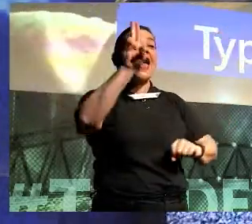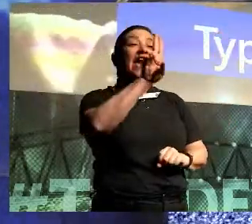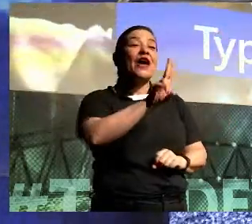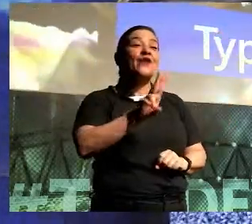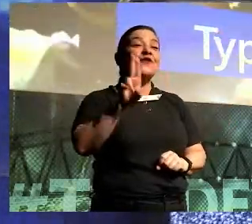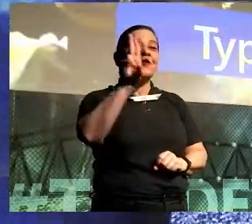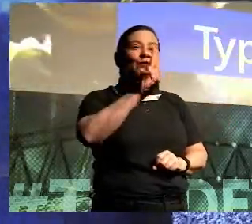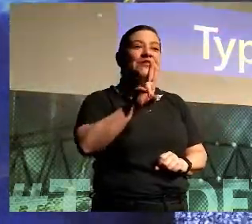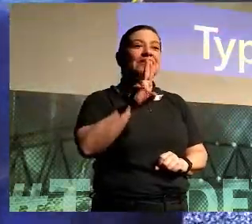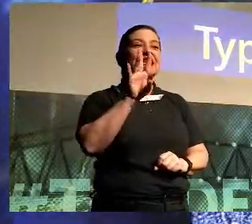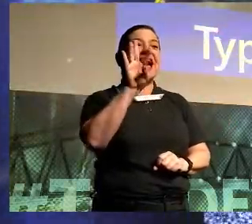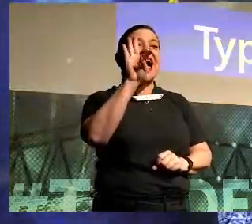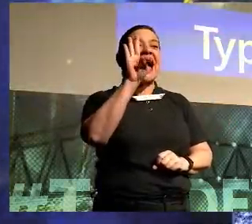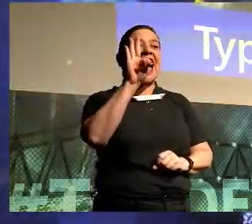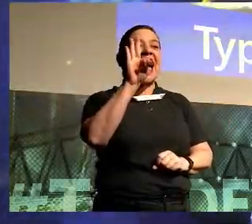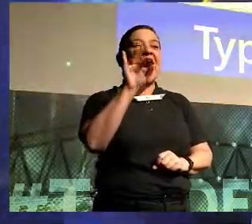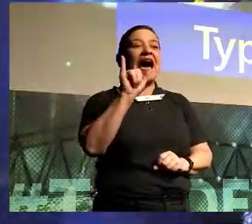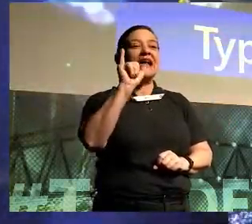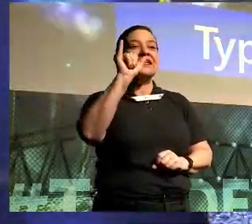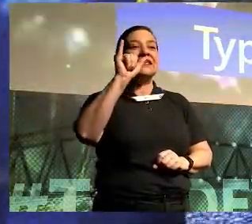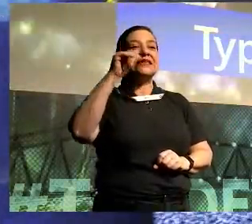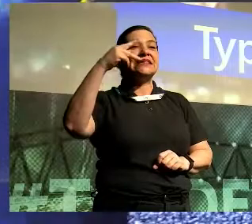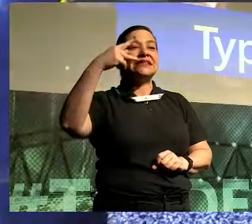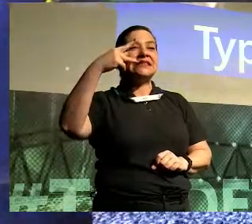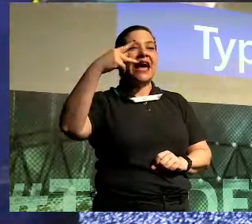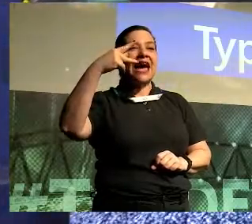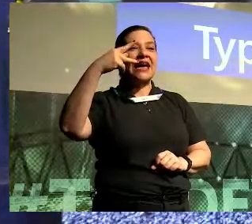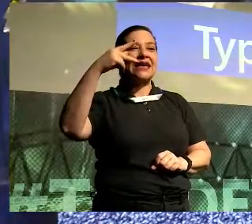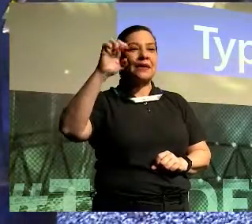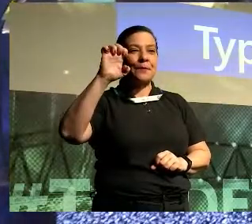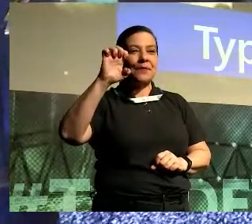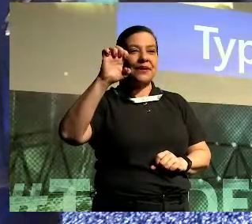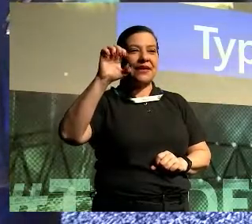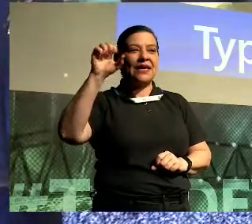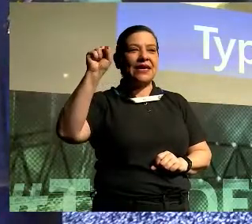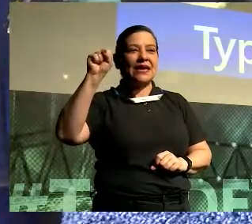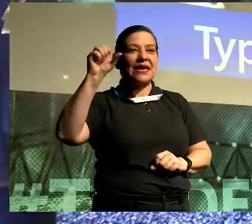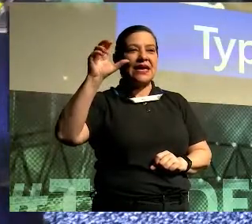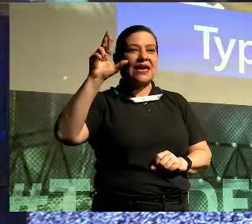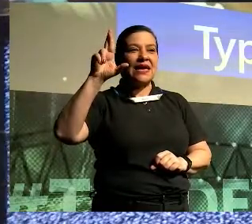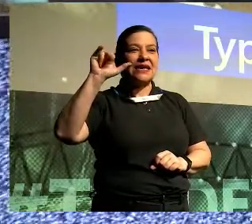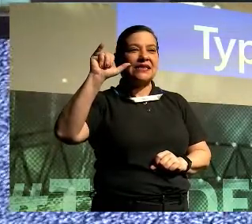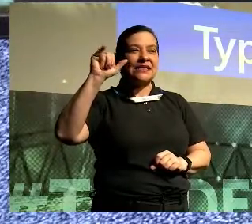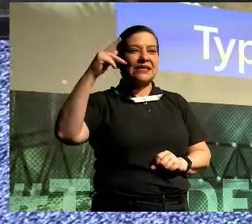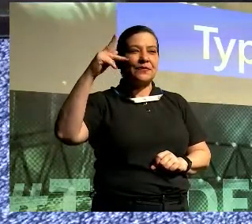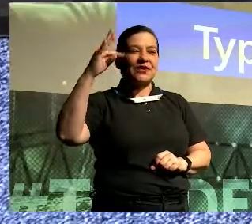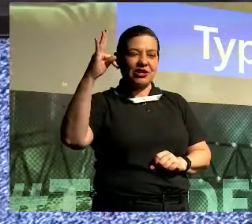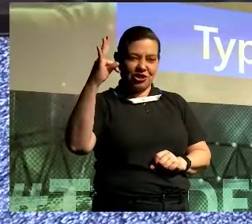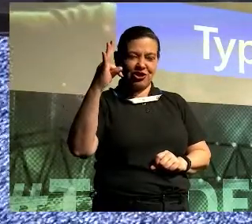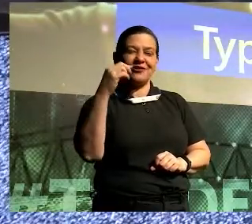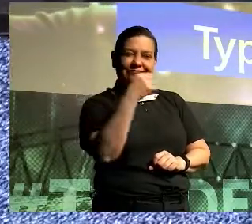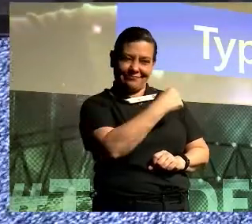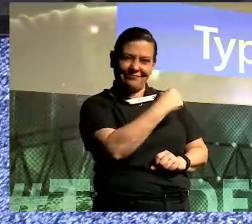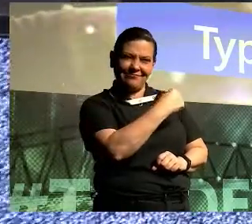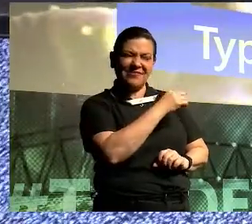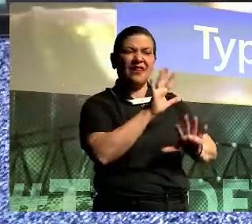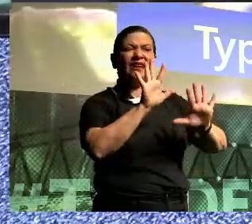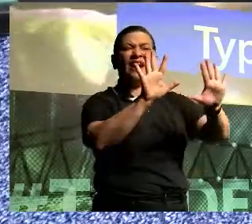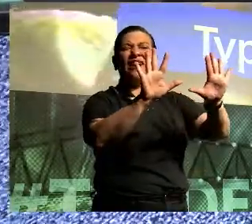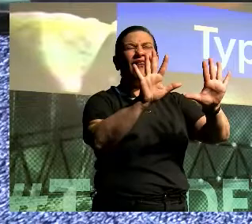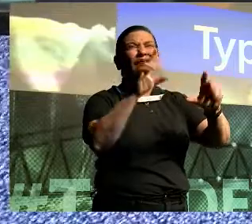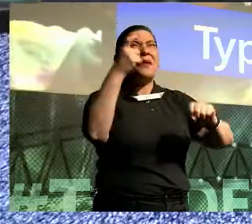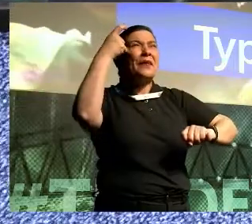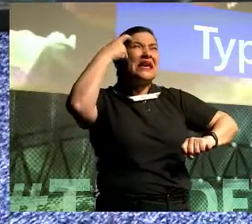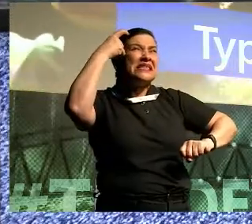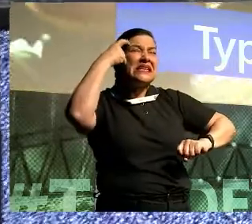TypeScript. Em primeiro lugar, pessoal, não se encanem com detalhes de sintaxe, não se encanem com detalhe de